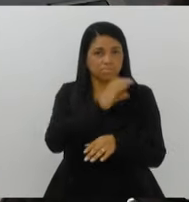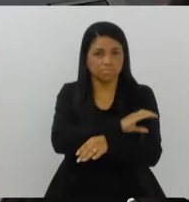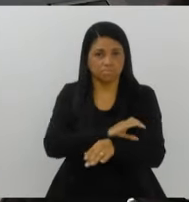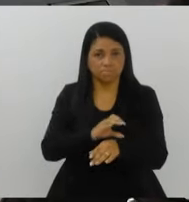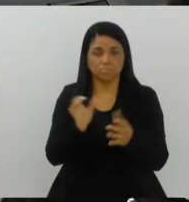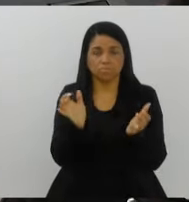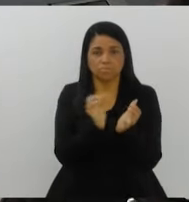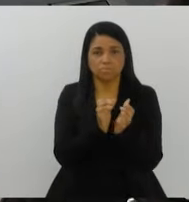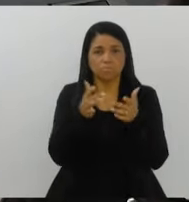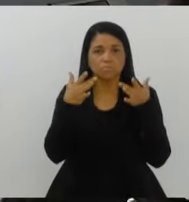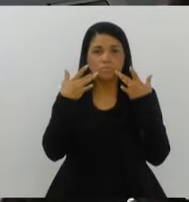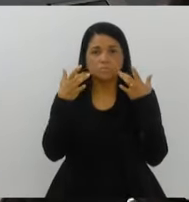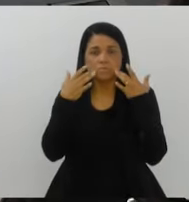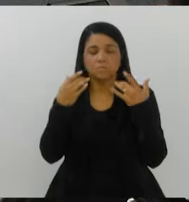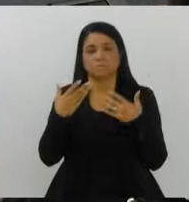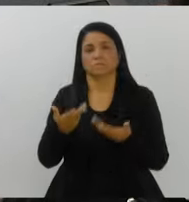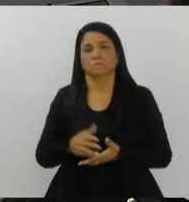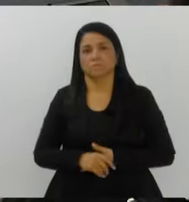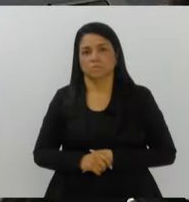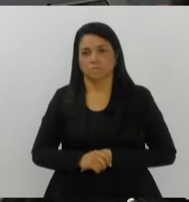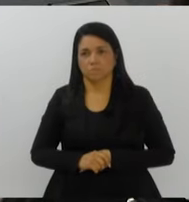porta.